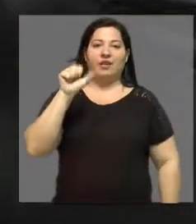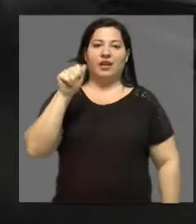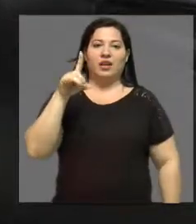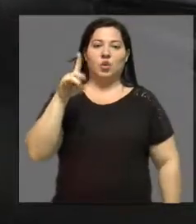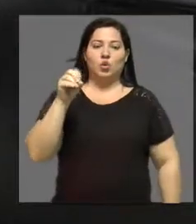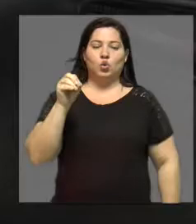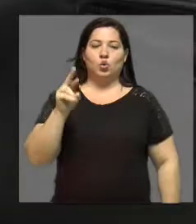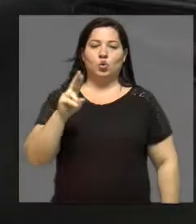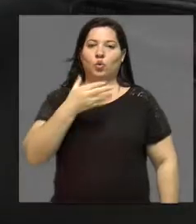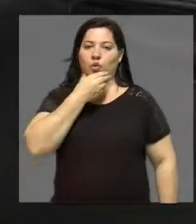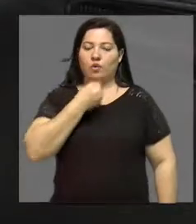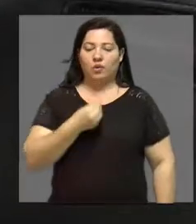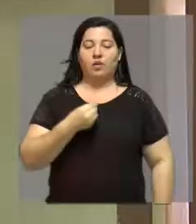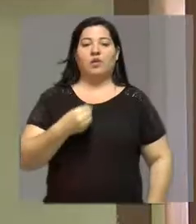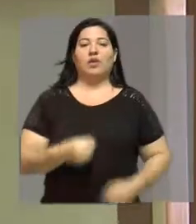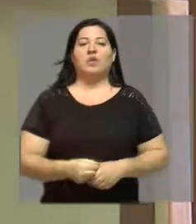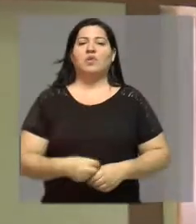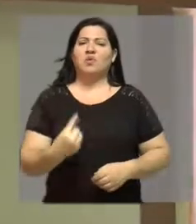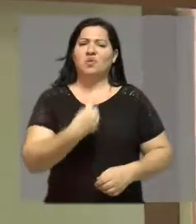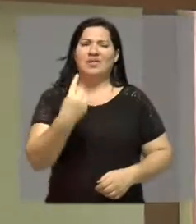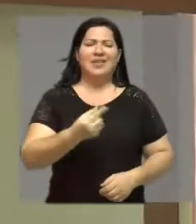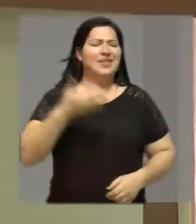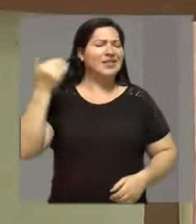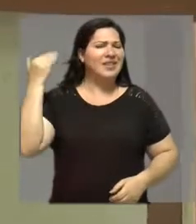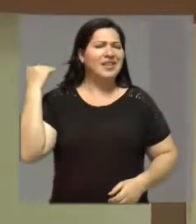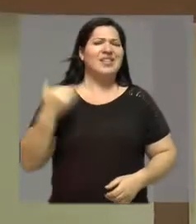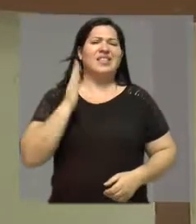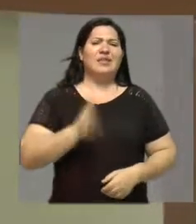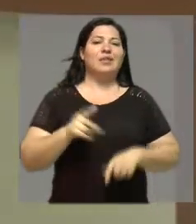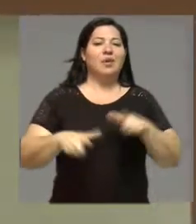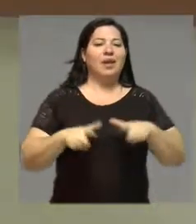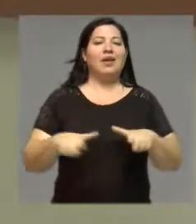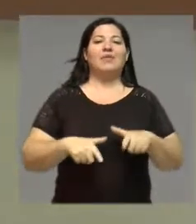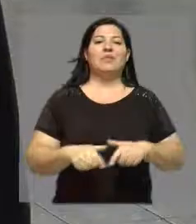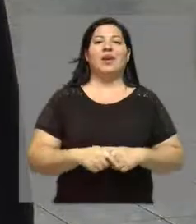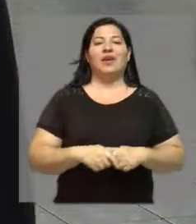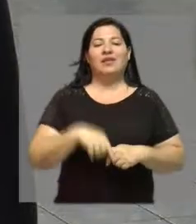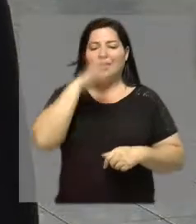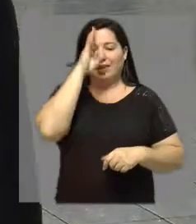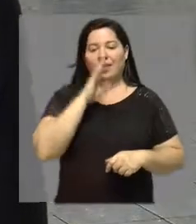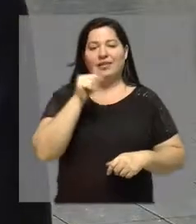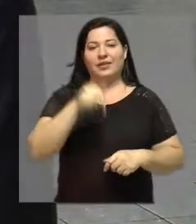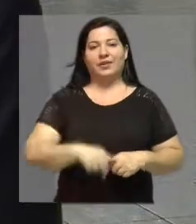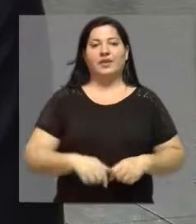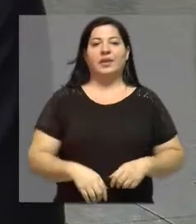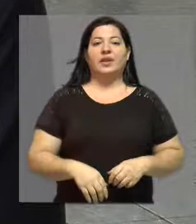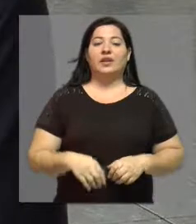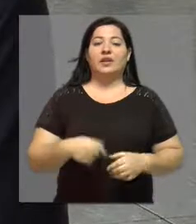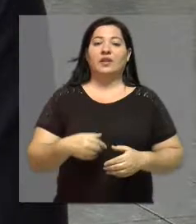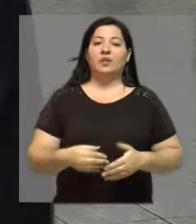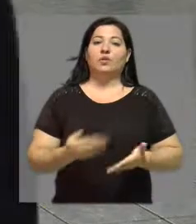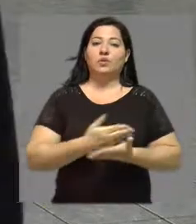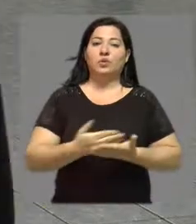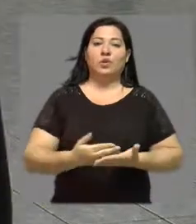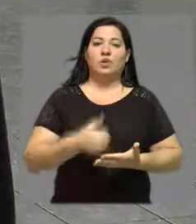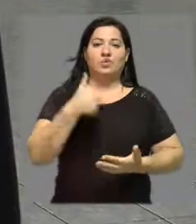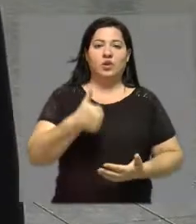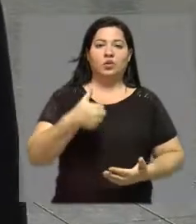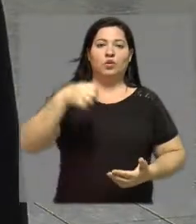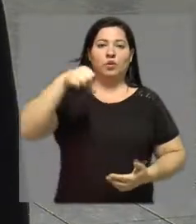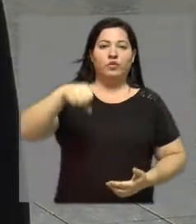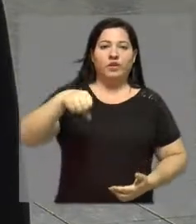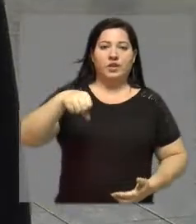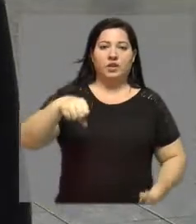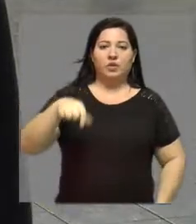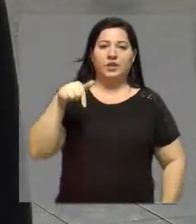voluntários mais antigos dos vicentinos e falou sobre a importância de ser voluntário. Eu entrei para a sociedade em